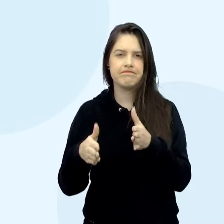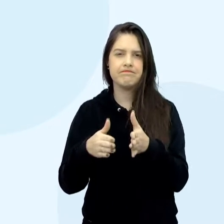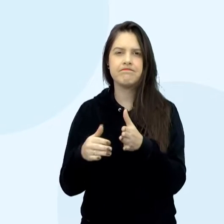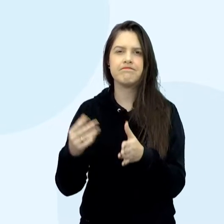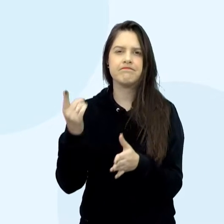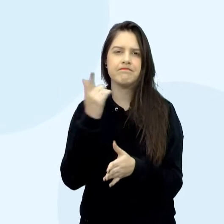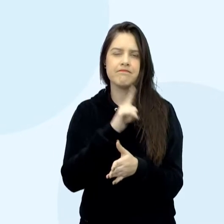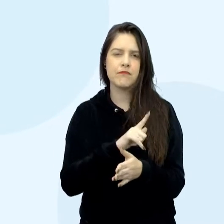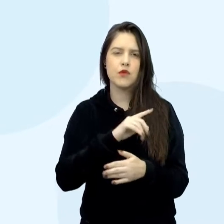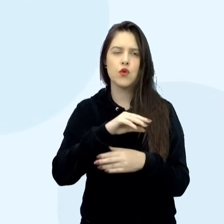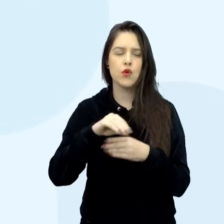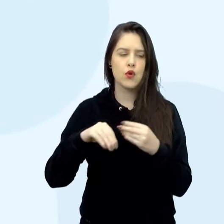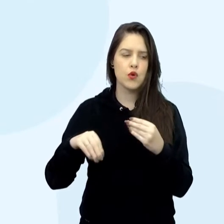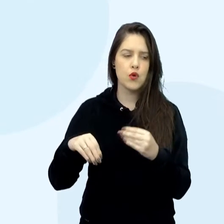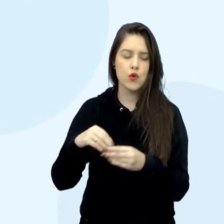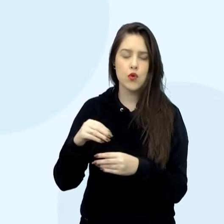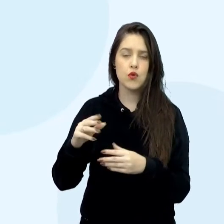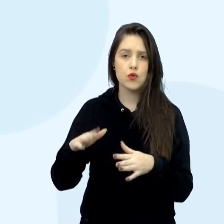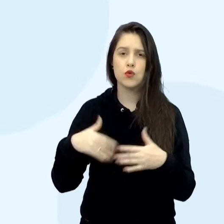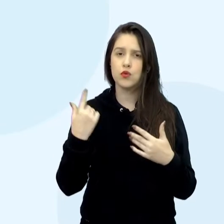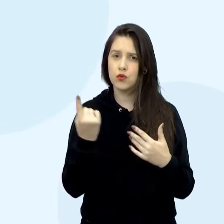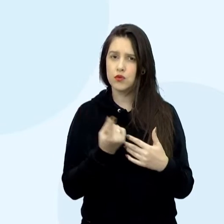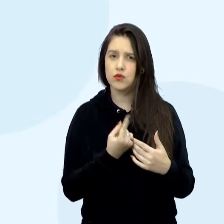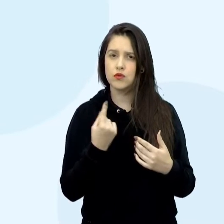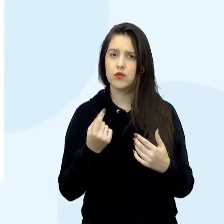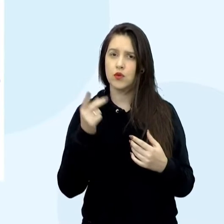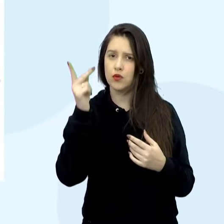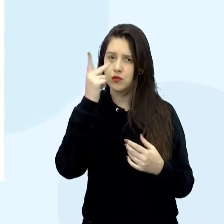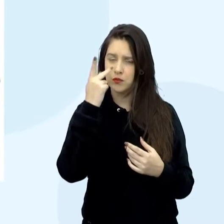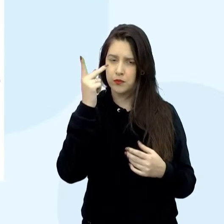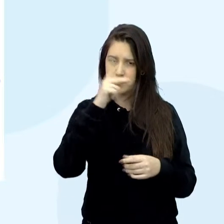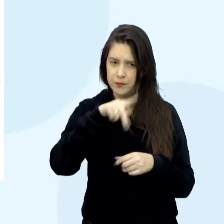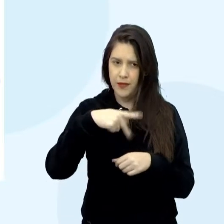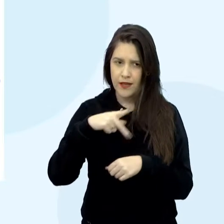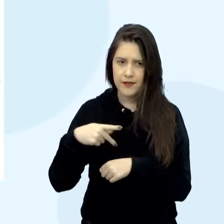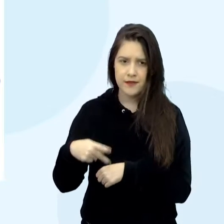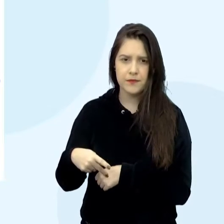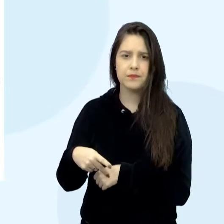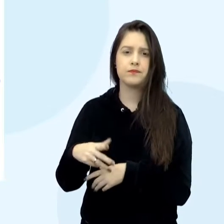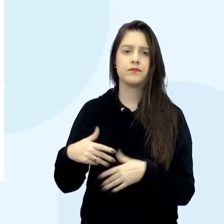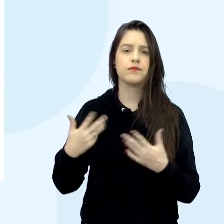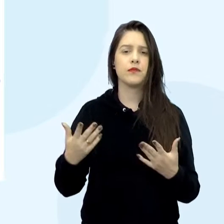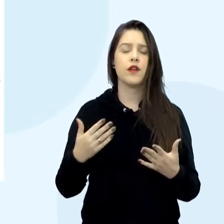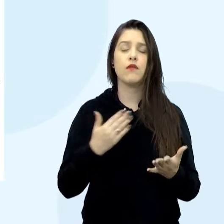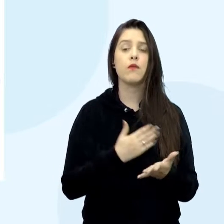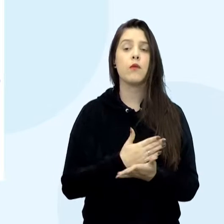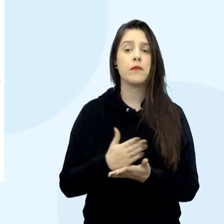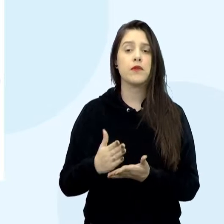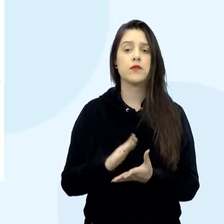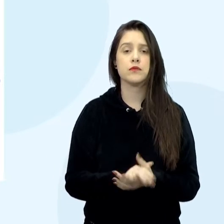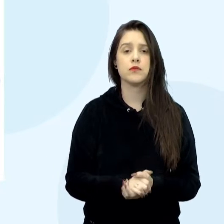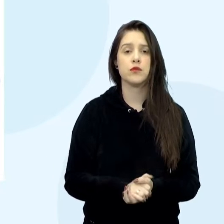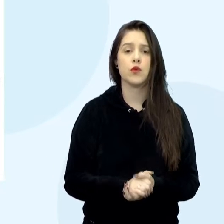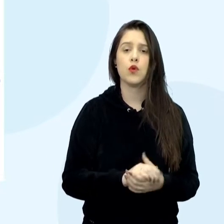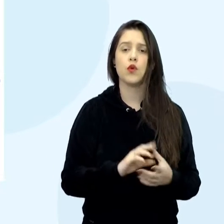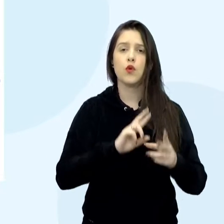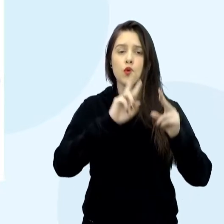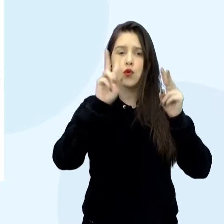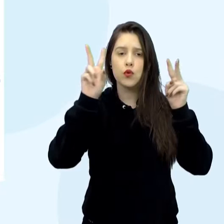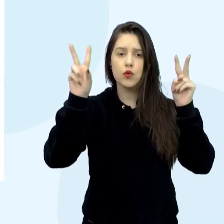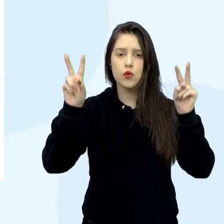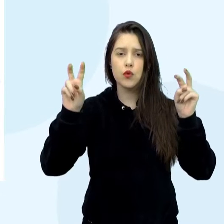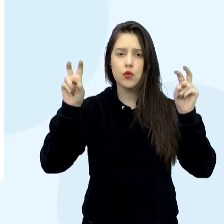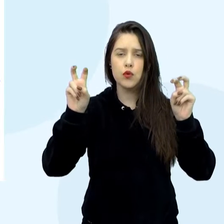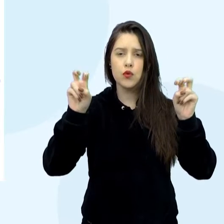está envolto à bandeira do nosso país. Então vamos começar, né? Como o título da